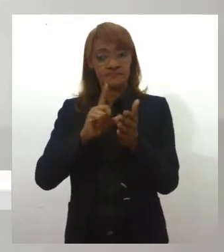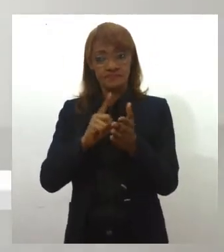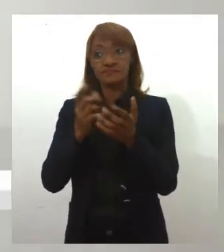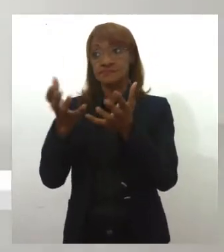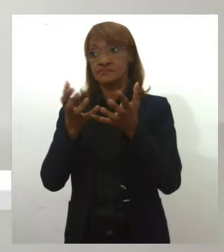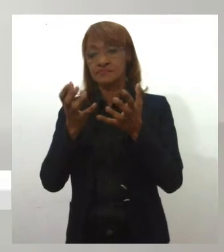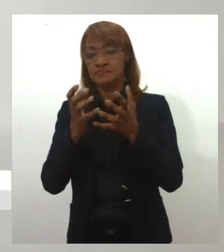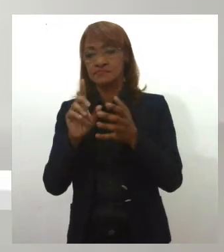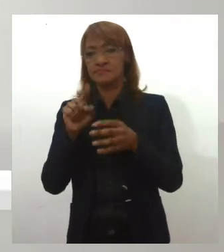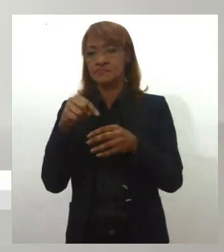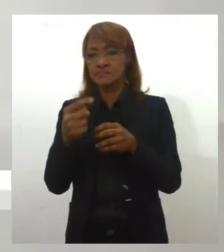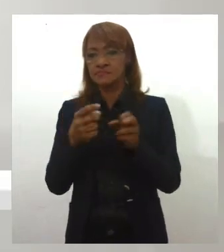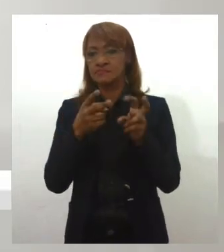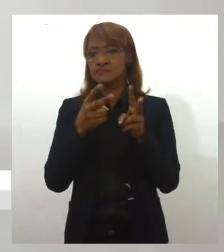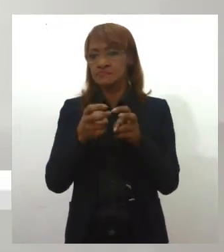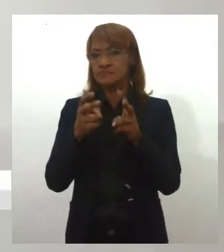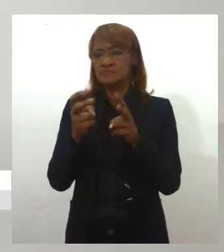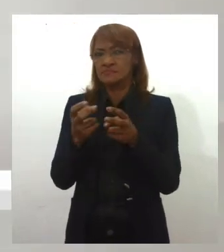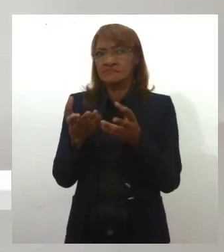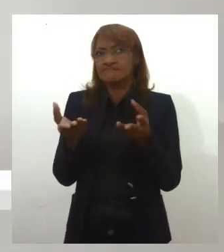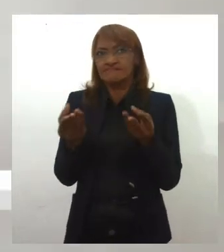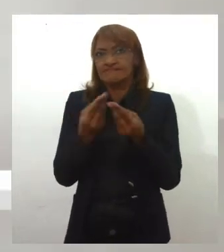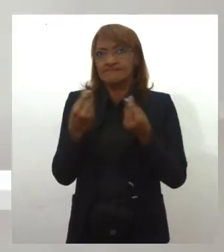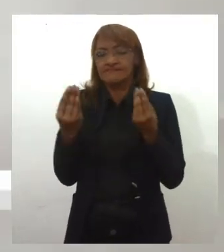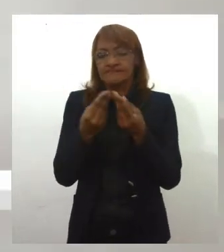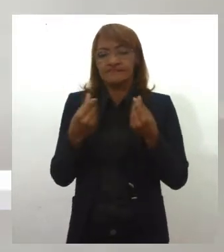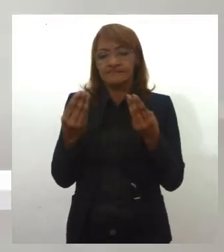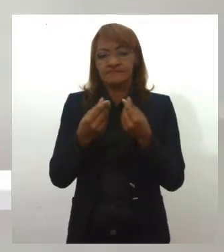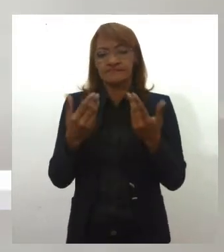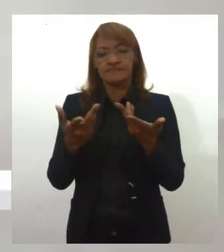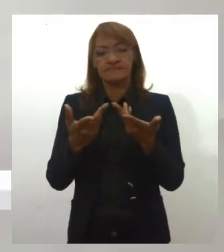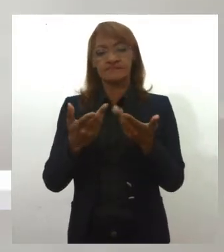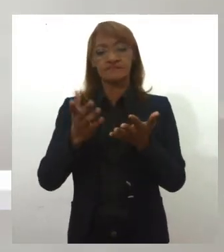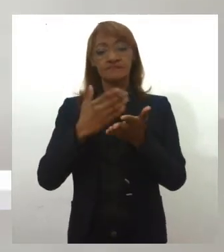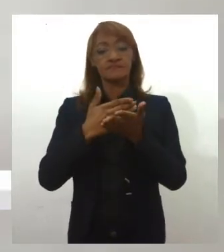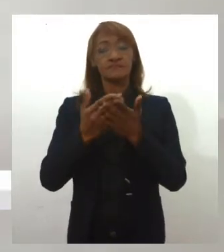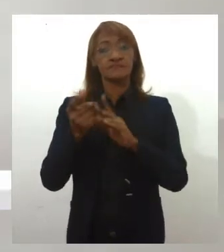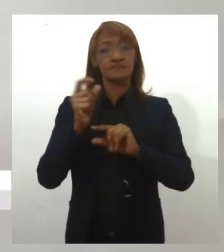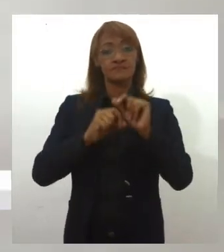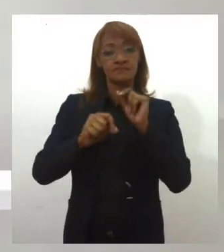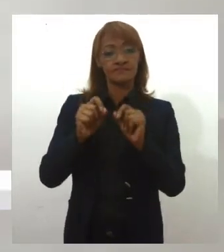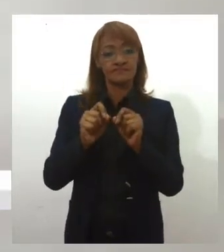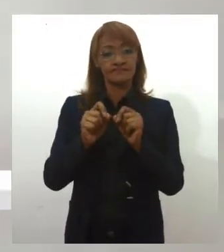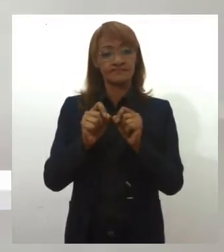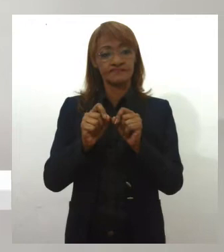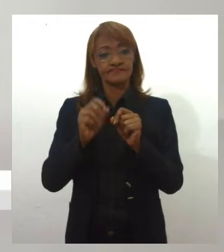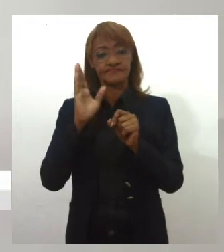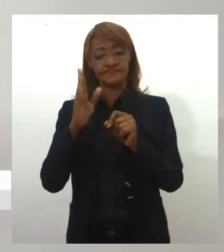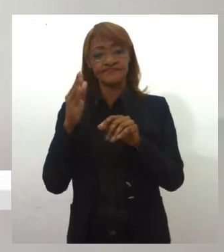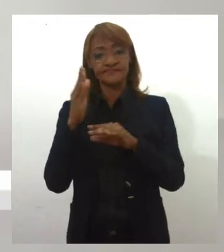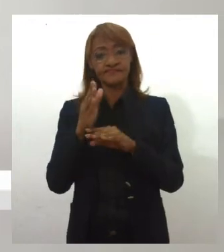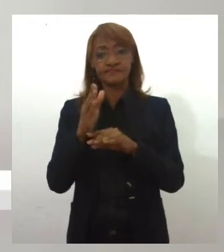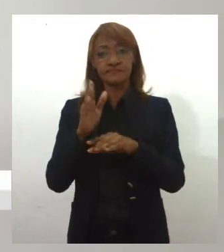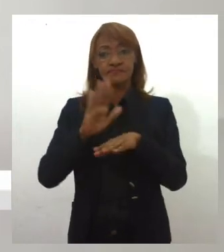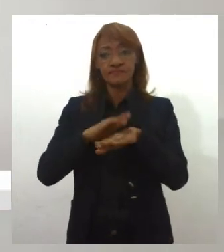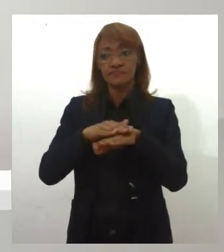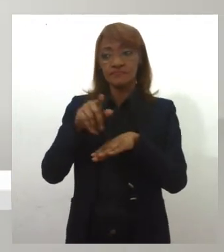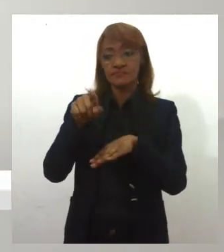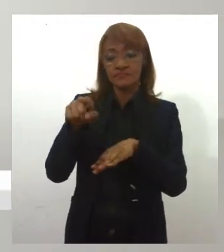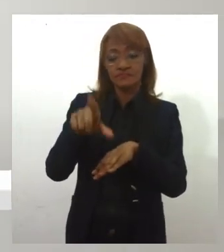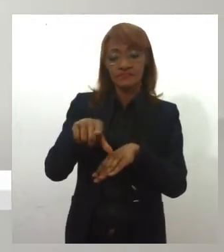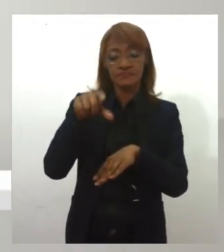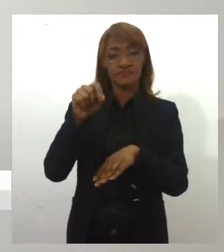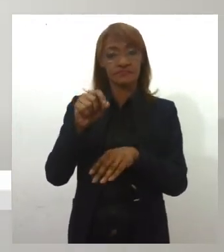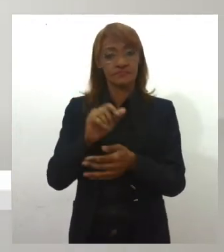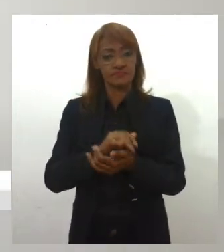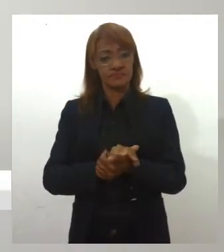foram vendo que não faria muito sentido, e começaram já a ingressar e ser remunerada nas áreas que elas desenvolveram, uma na